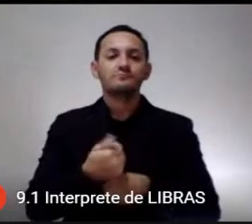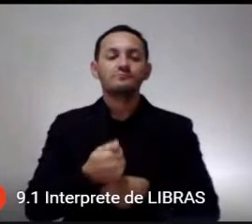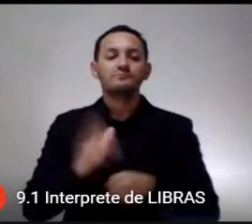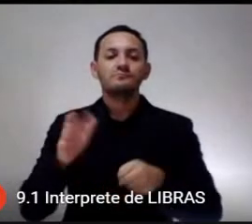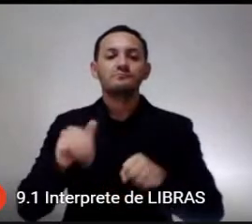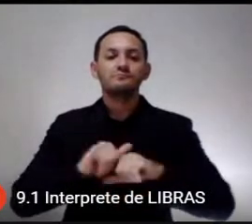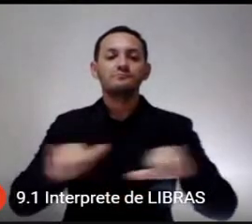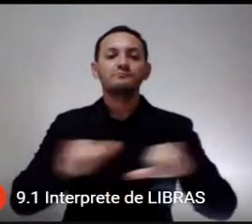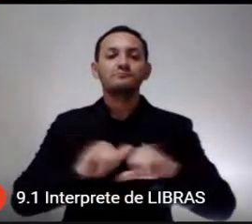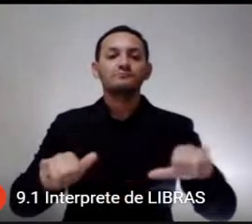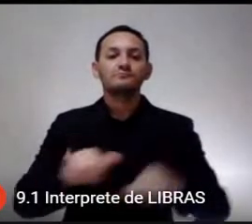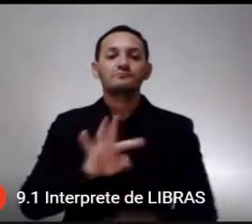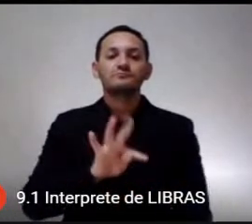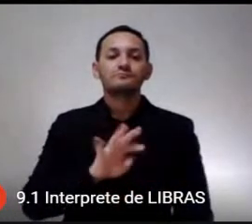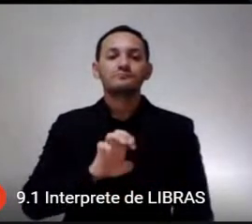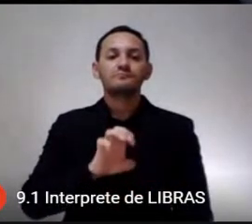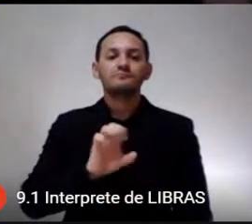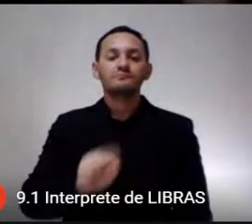TSE número